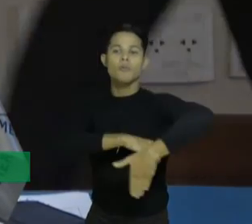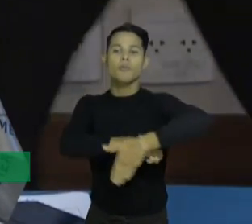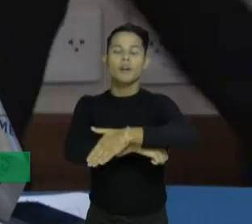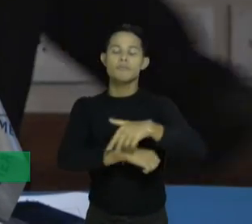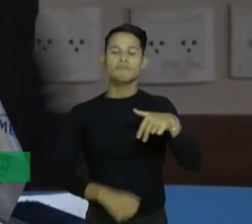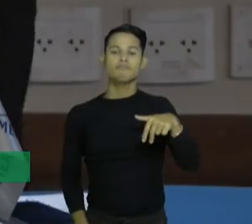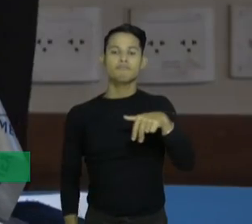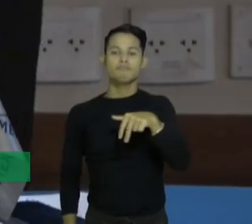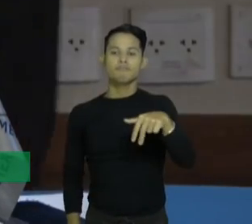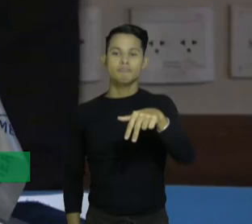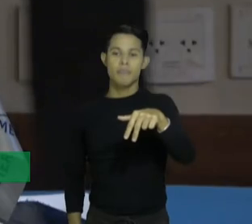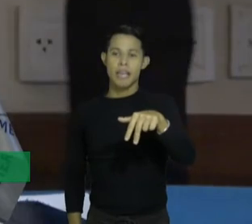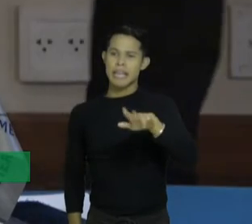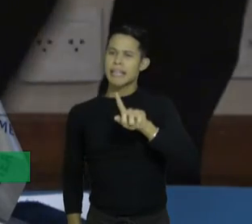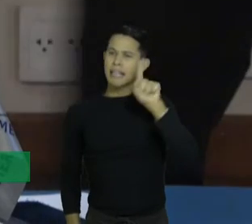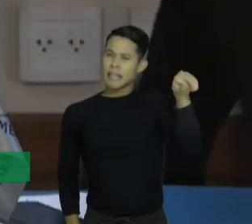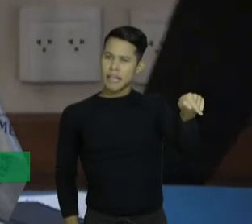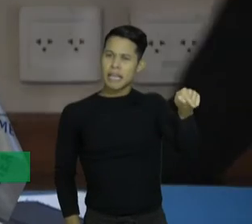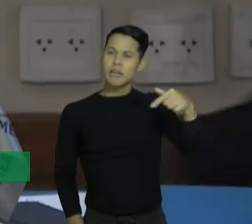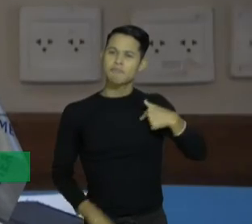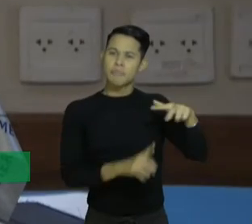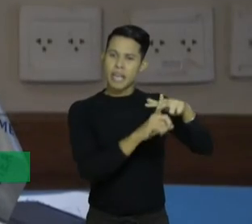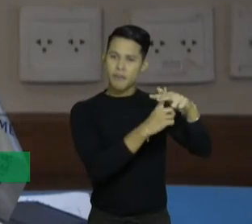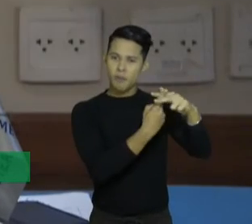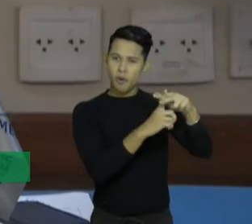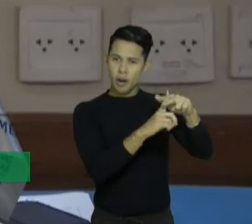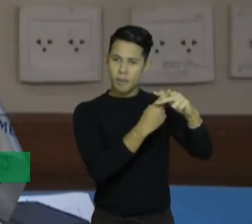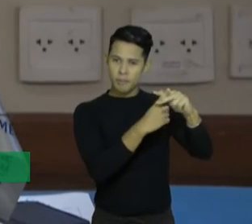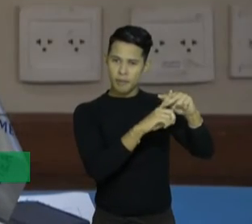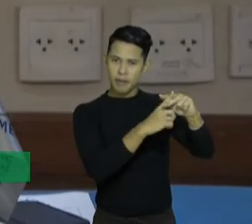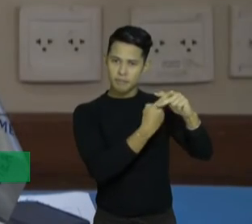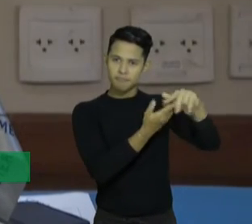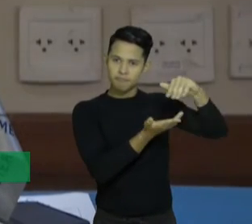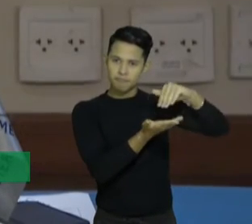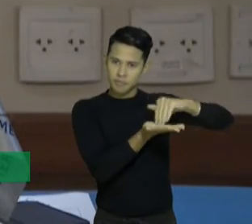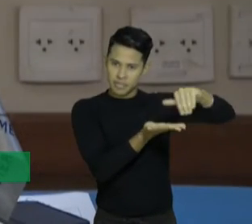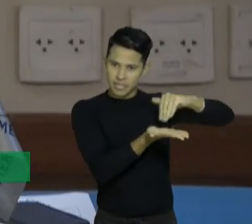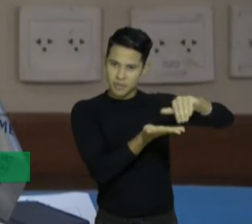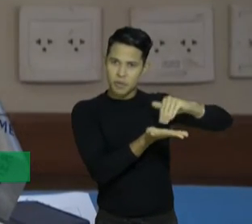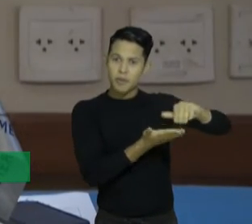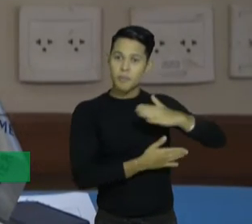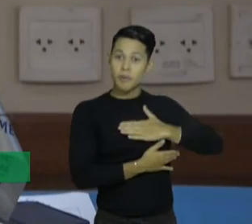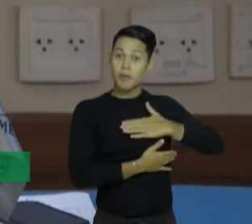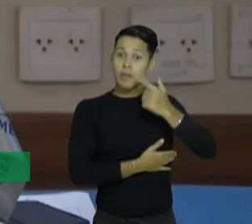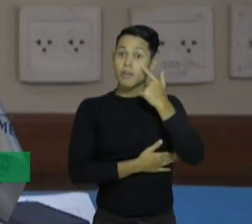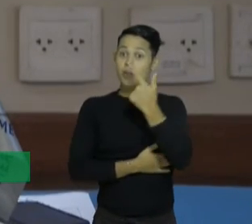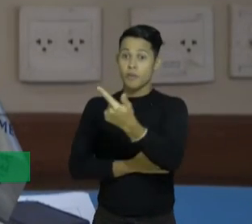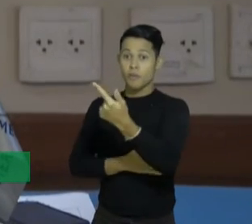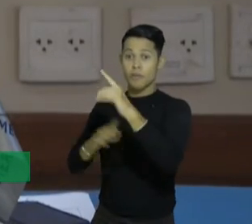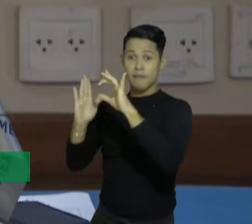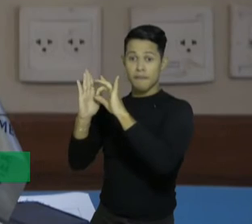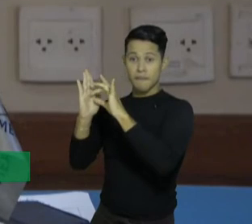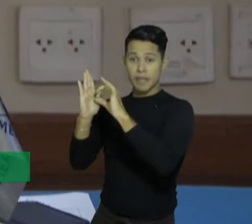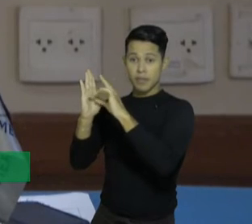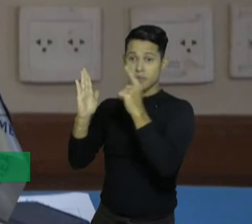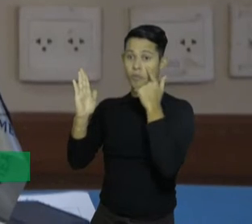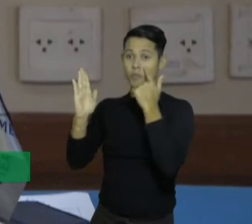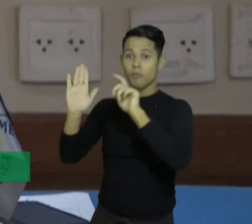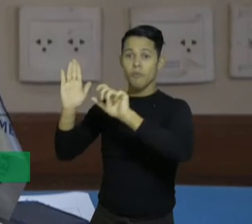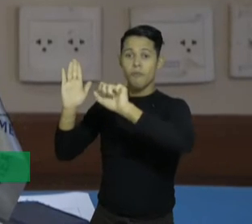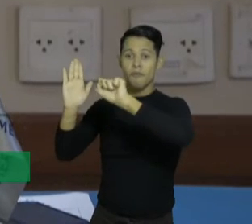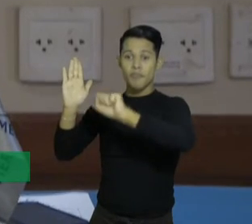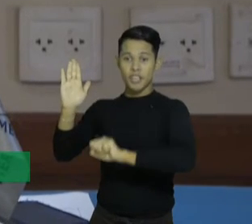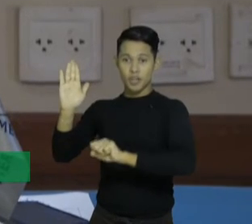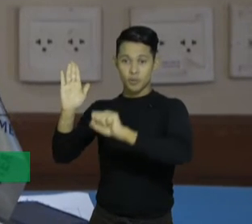estó de advocacia e eu na vitrine vi uma fechadura uma fechadura a